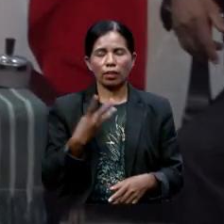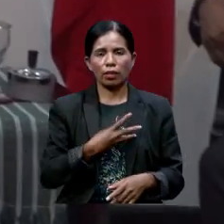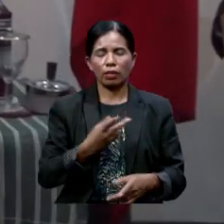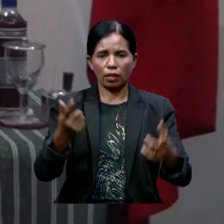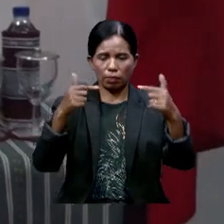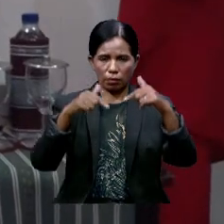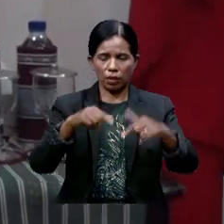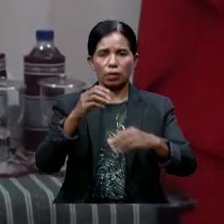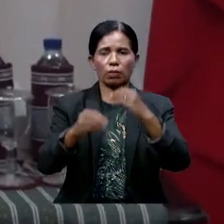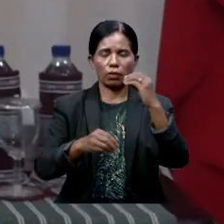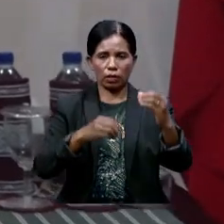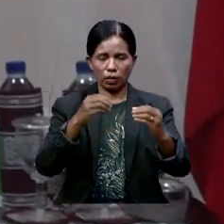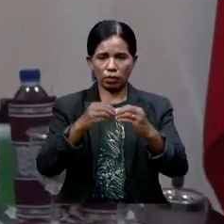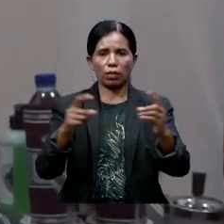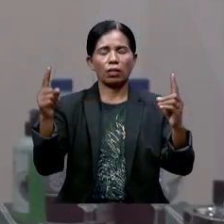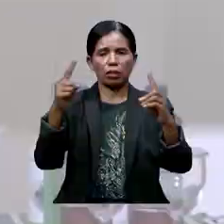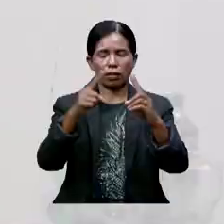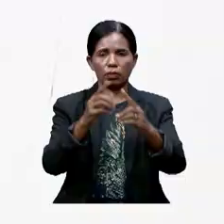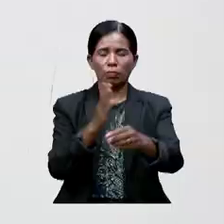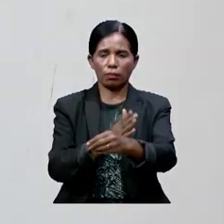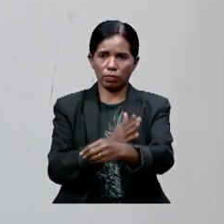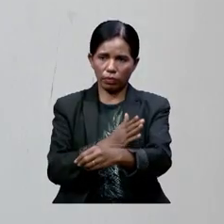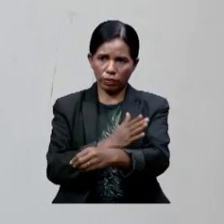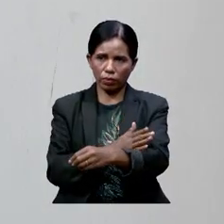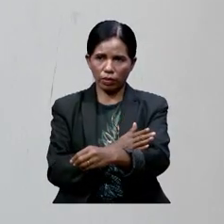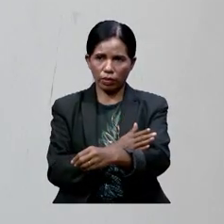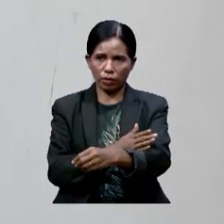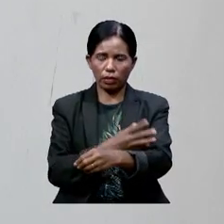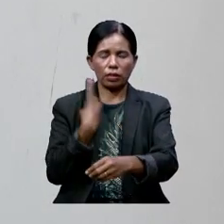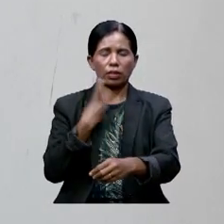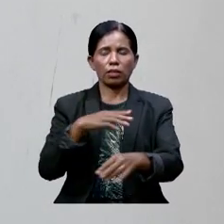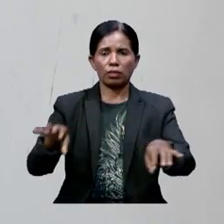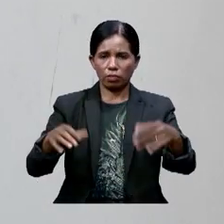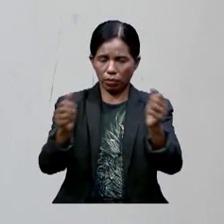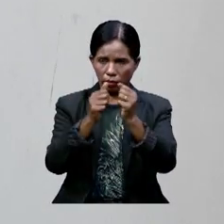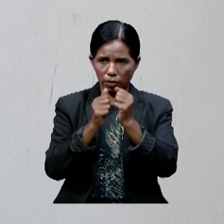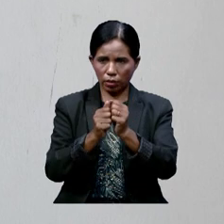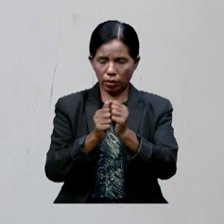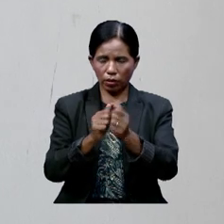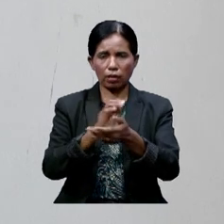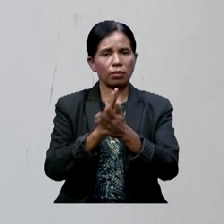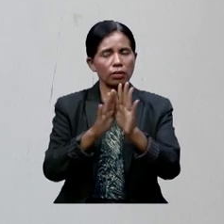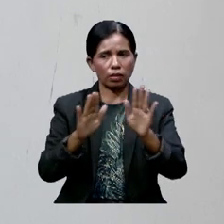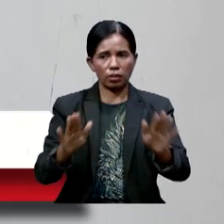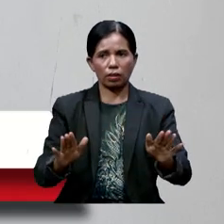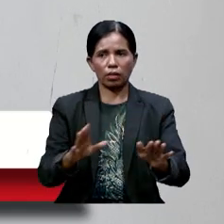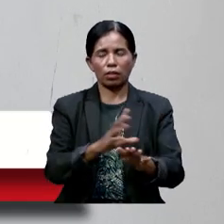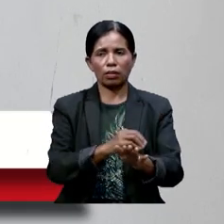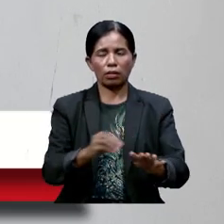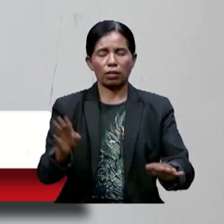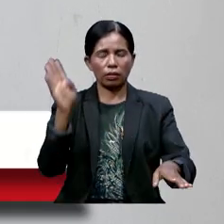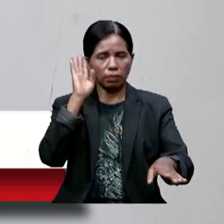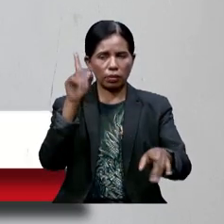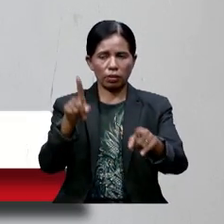é exatamente para promover as relações de amizade e irmandade